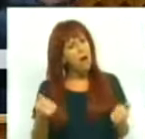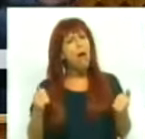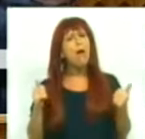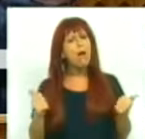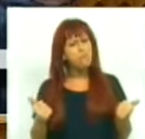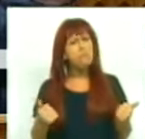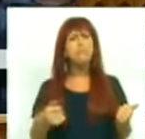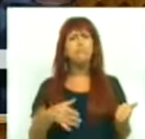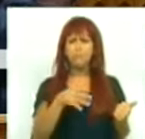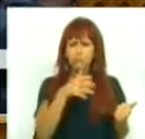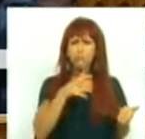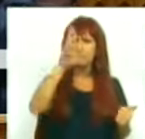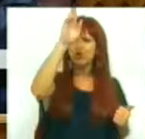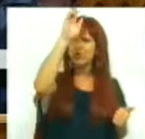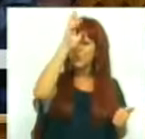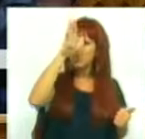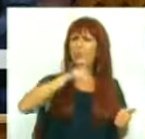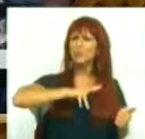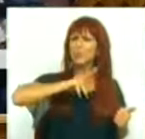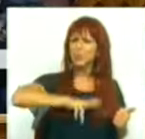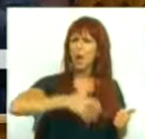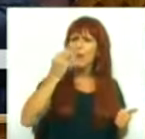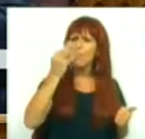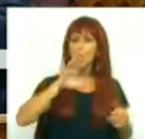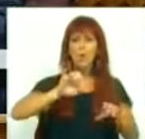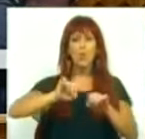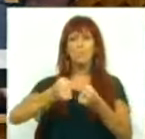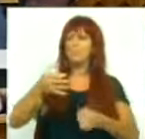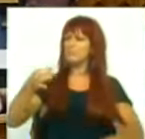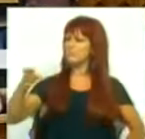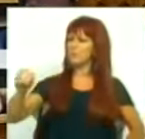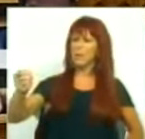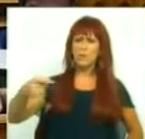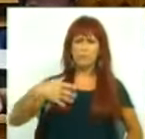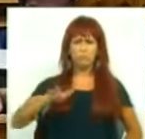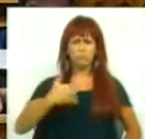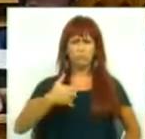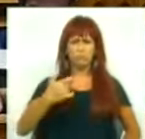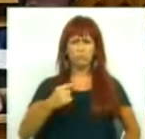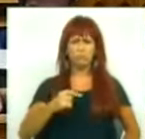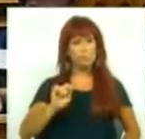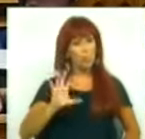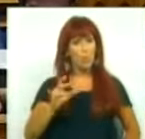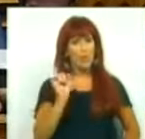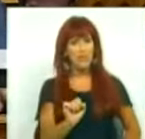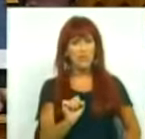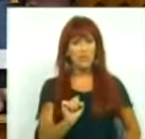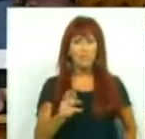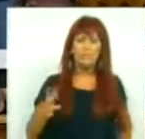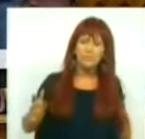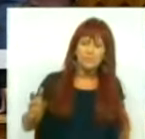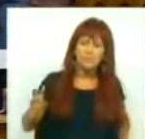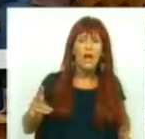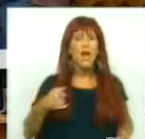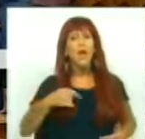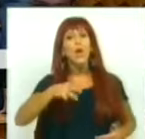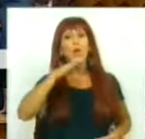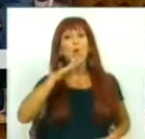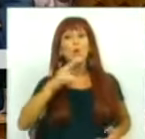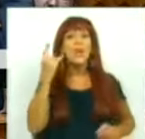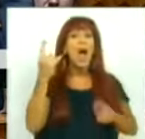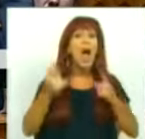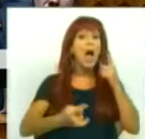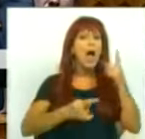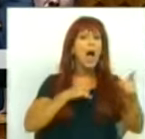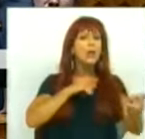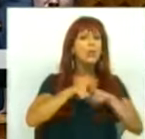reconhecido e assinalado o esforço de Portugal, temos um Partido Socialista zangado com o seu país. Bem, eu disse